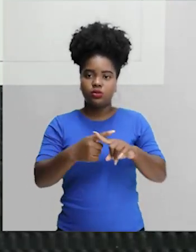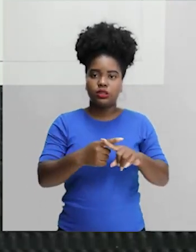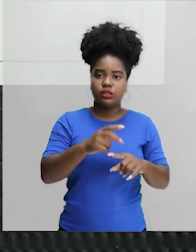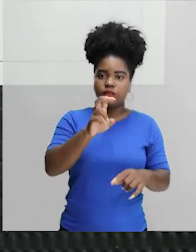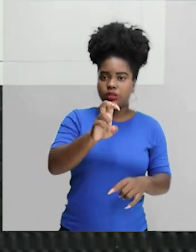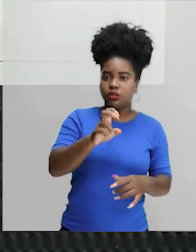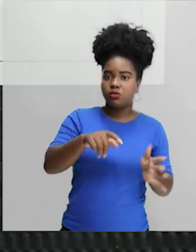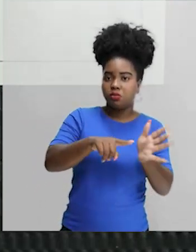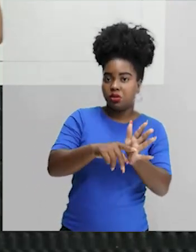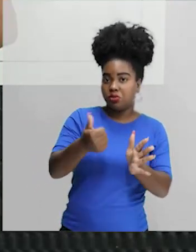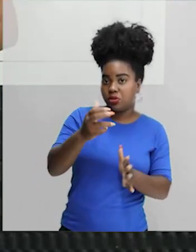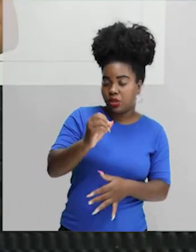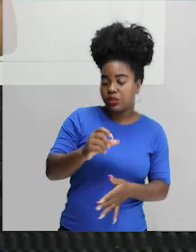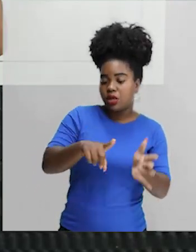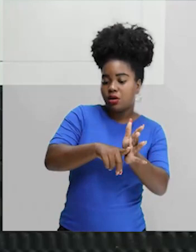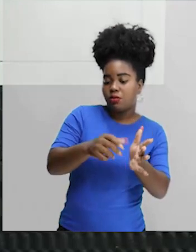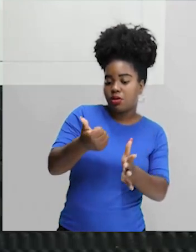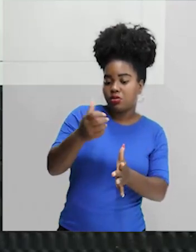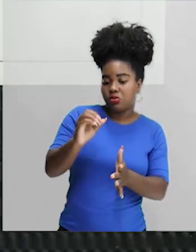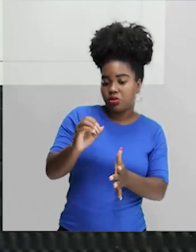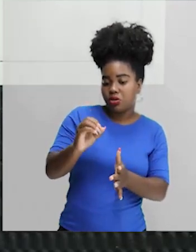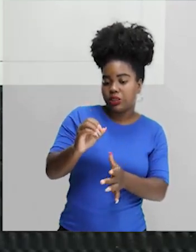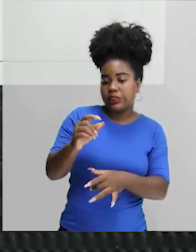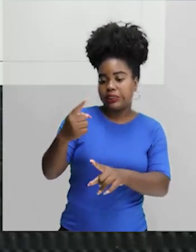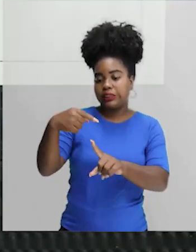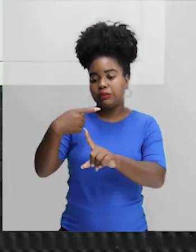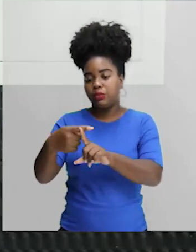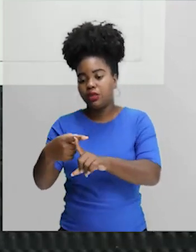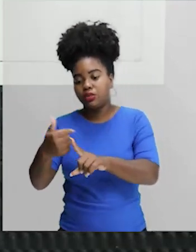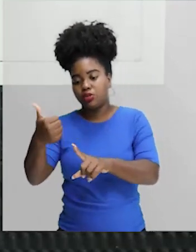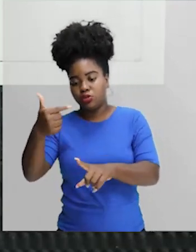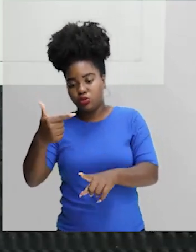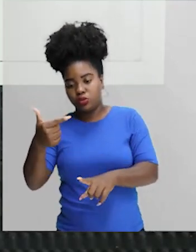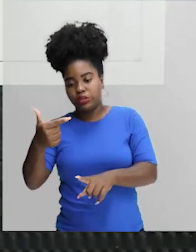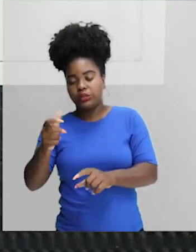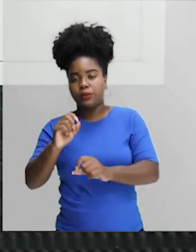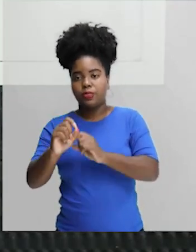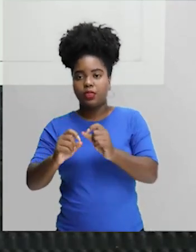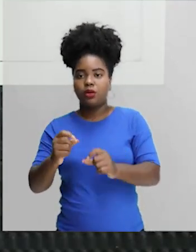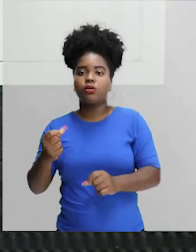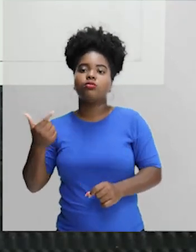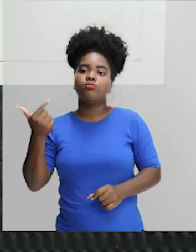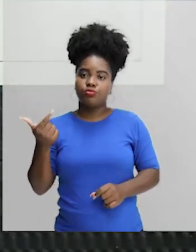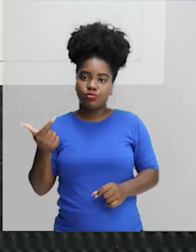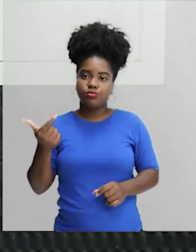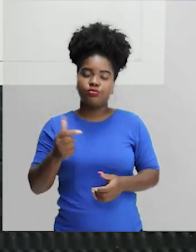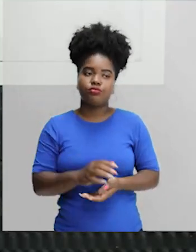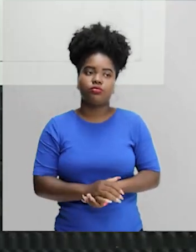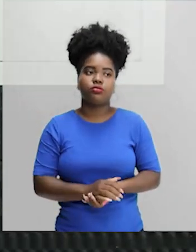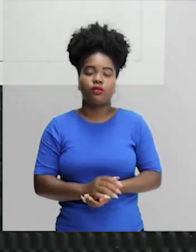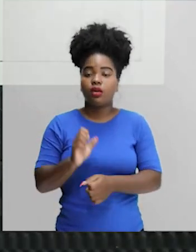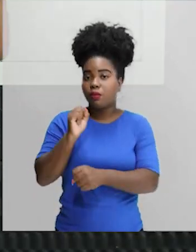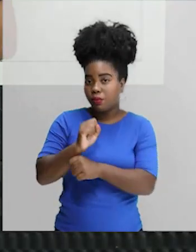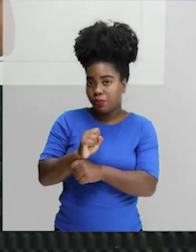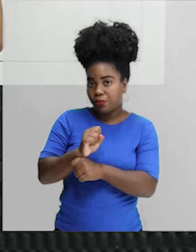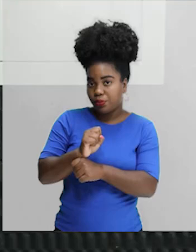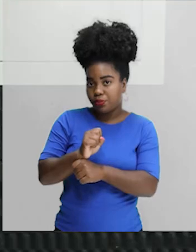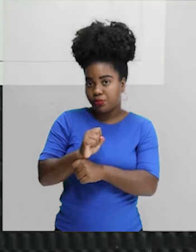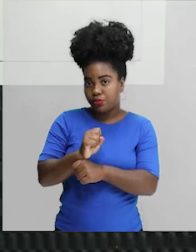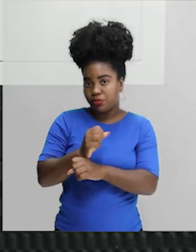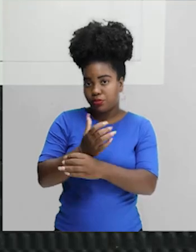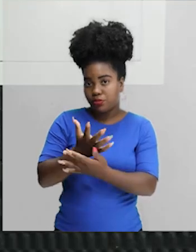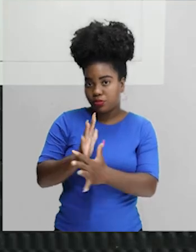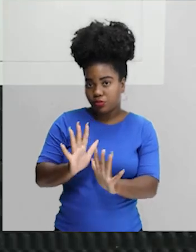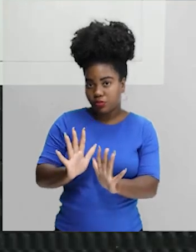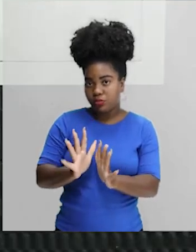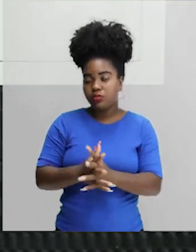5 dá menos 10. Menos 10 mais 12 dá 2. E aí você para. Certo?